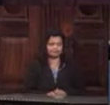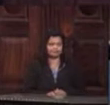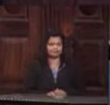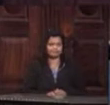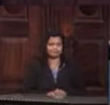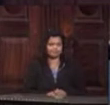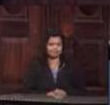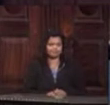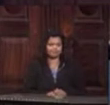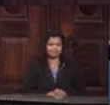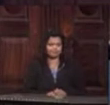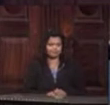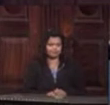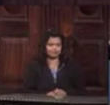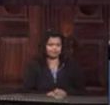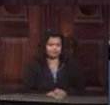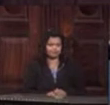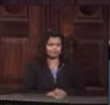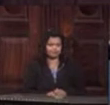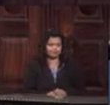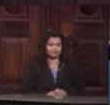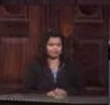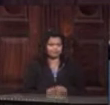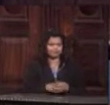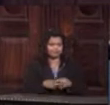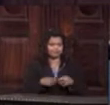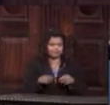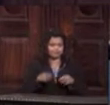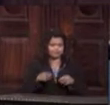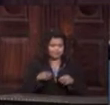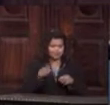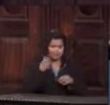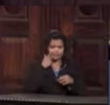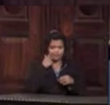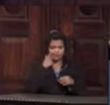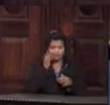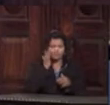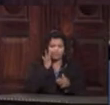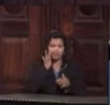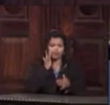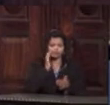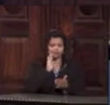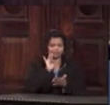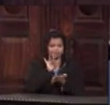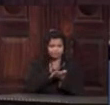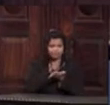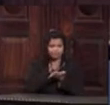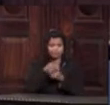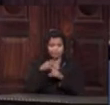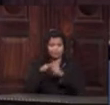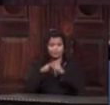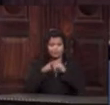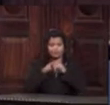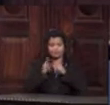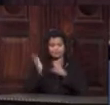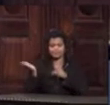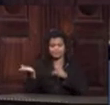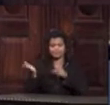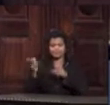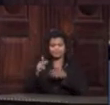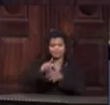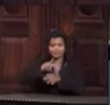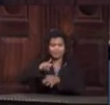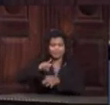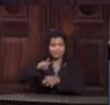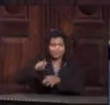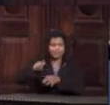a petrobras também um exemplo vivo desse processo entregue desmonte na verdade faz